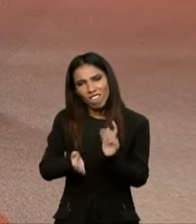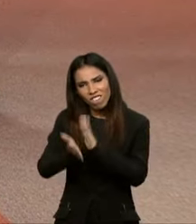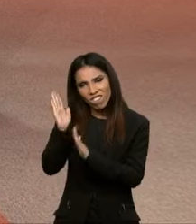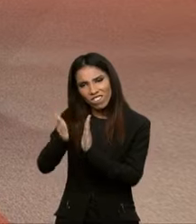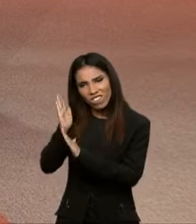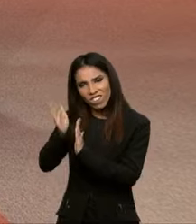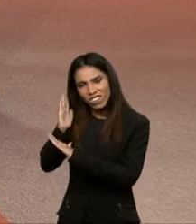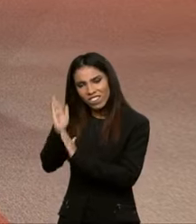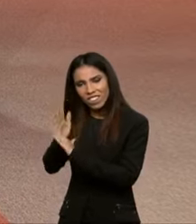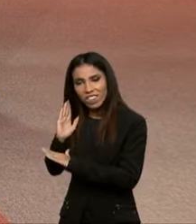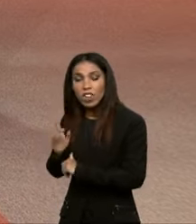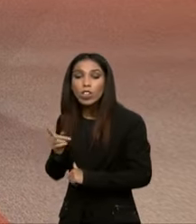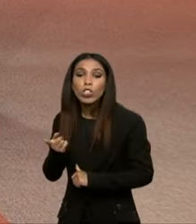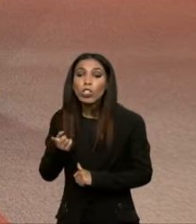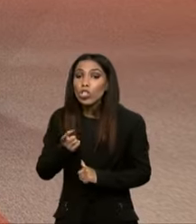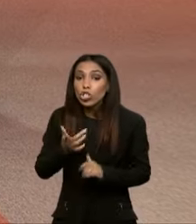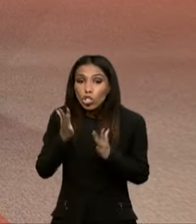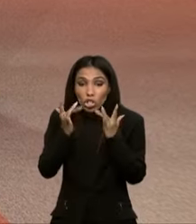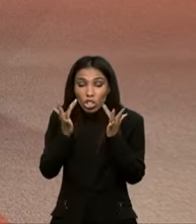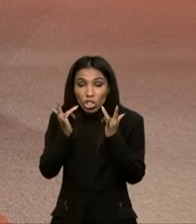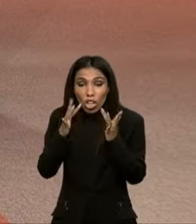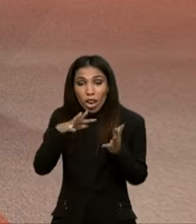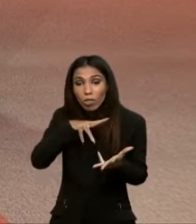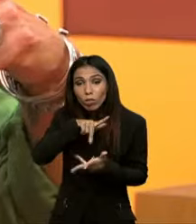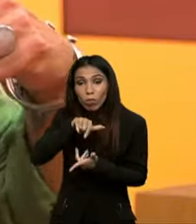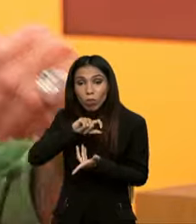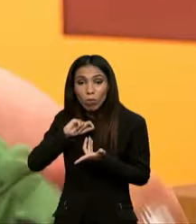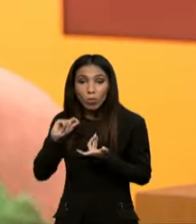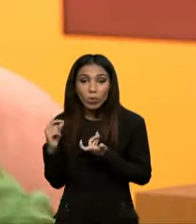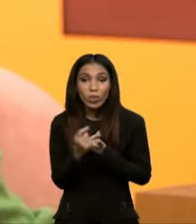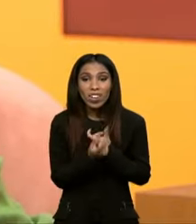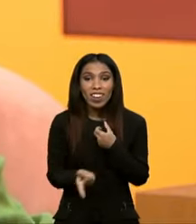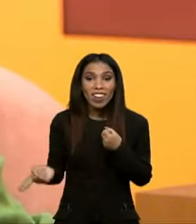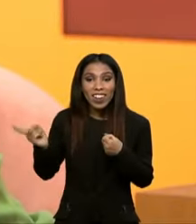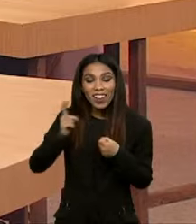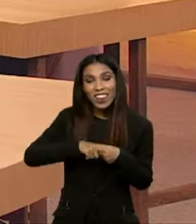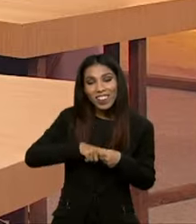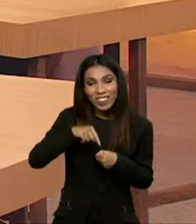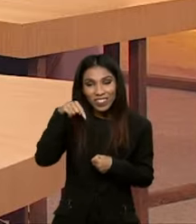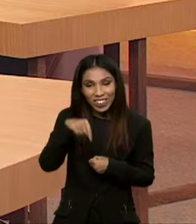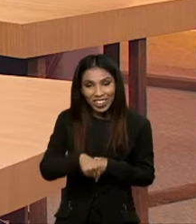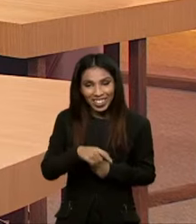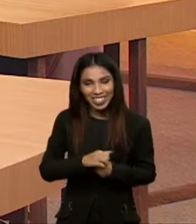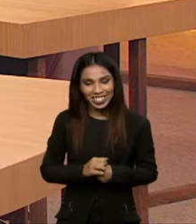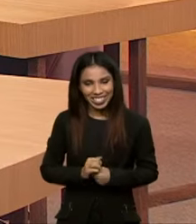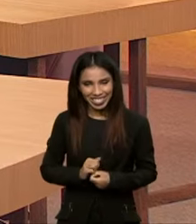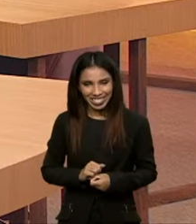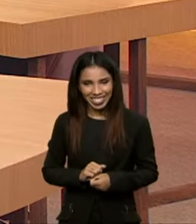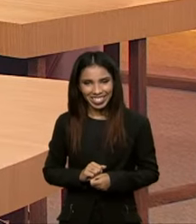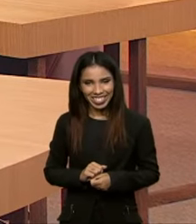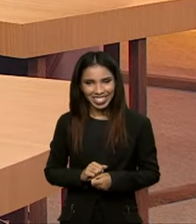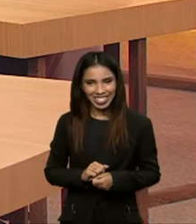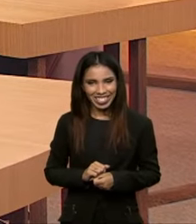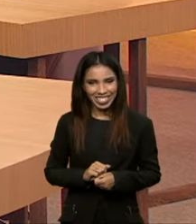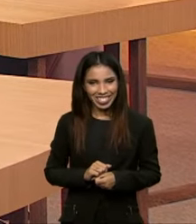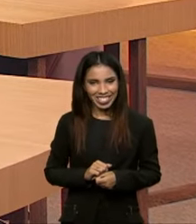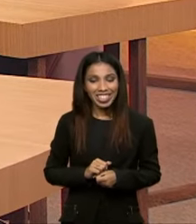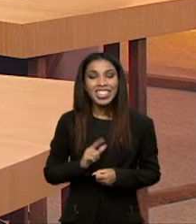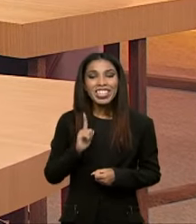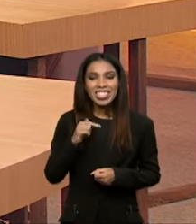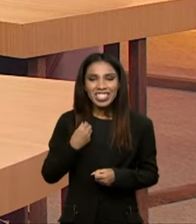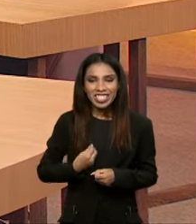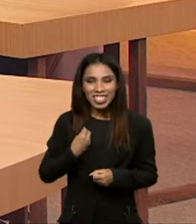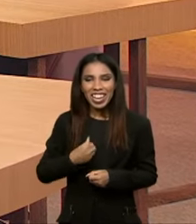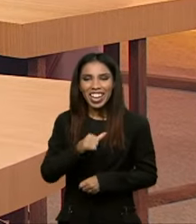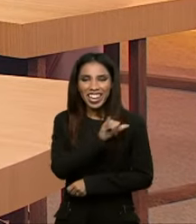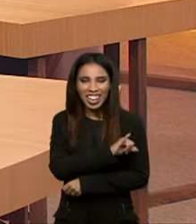bastante, leva o nosso teatro pro mundo inteiro e volta logo pra cá também, hein? Volto, volto. Lógico, a gente tem temporada no Rio de Janeiro